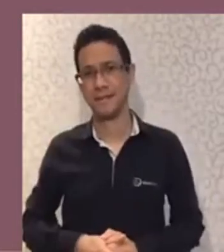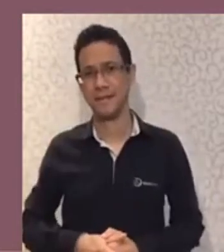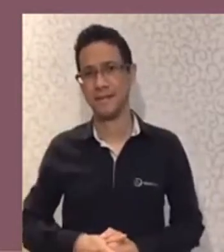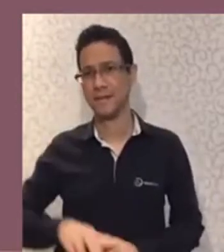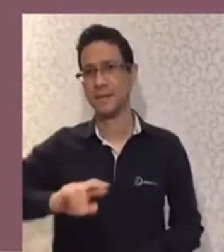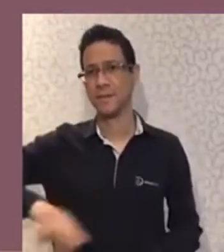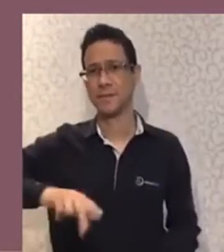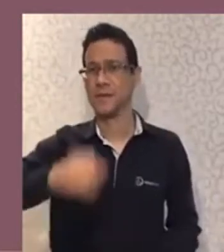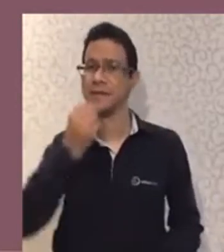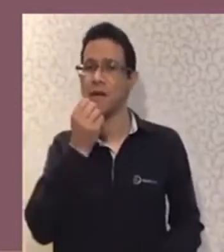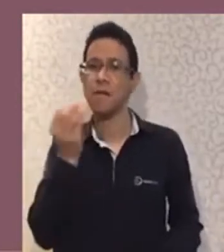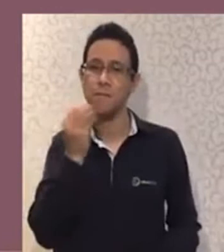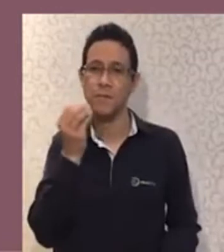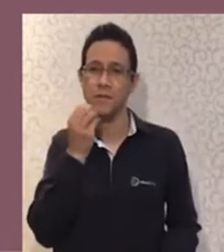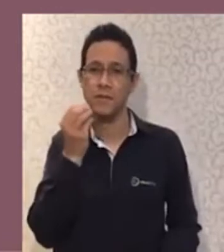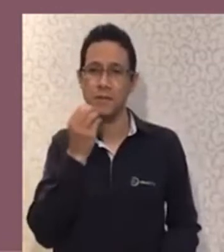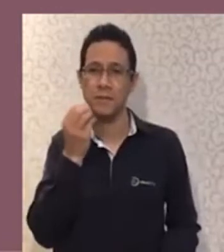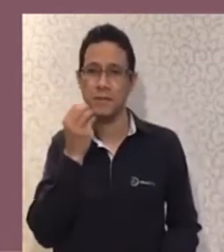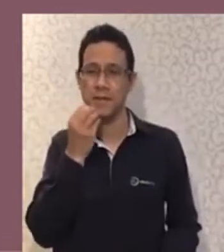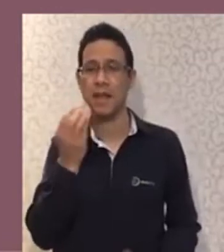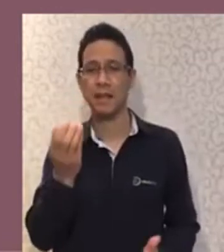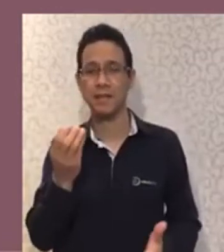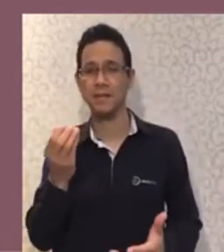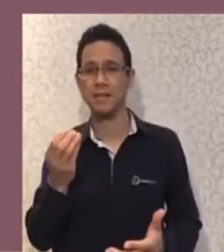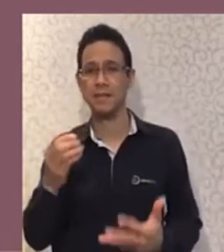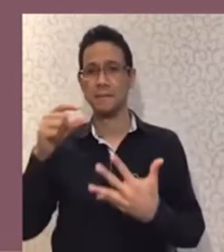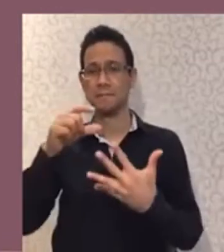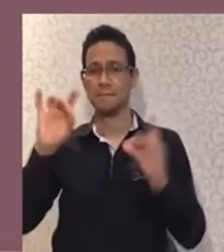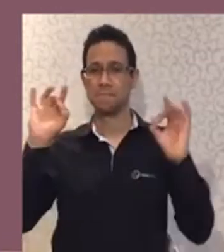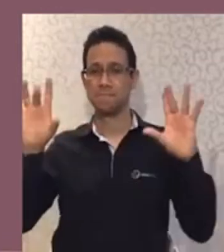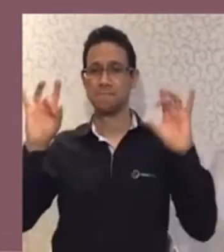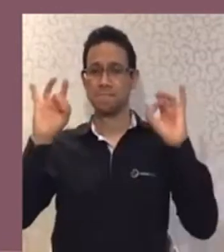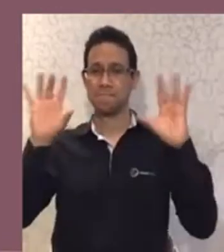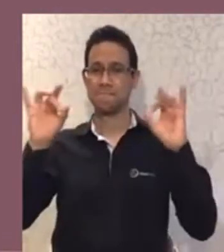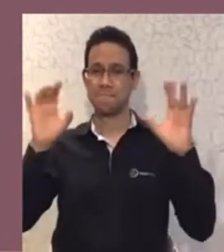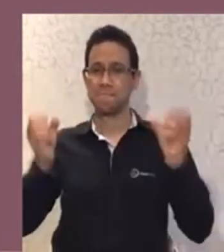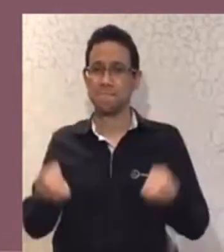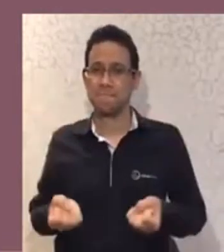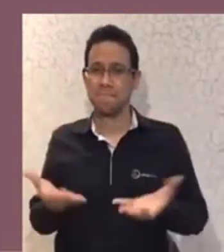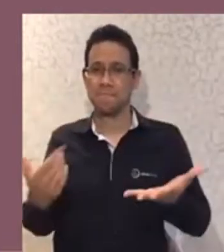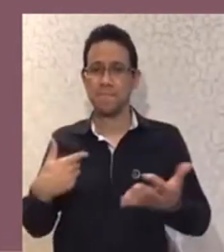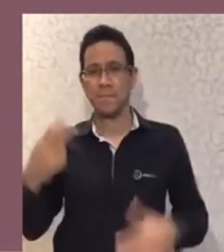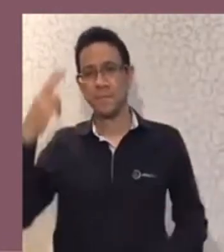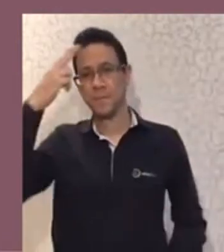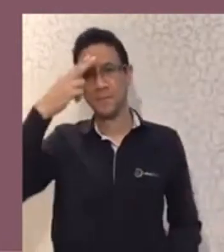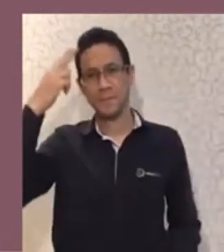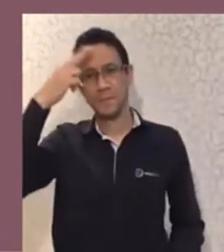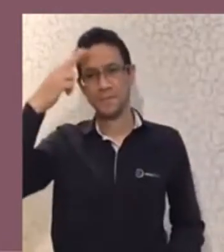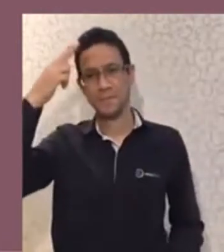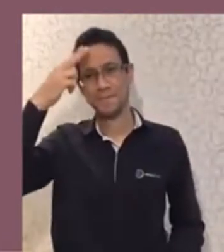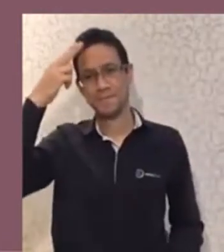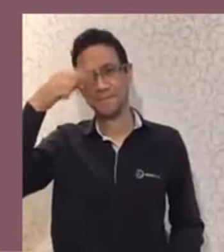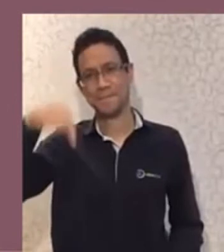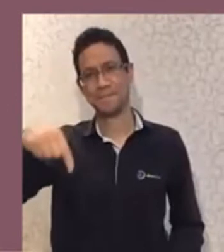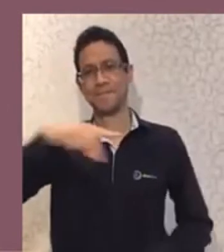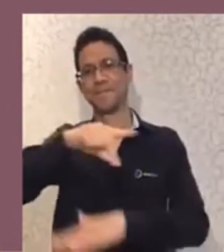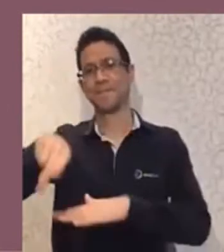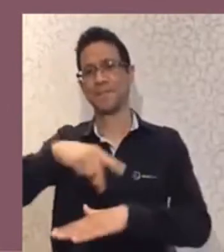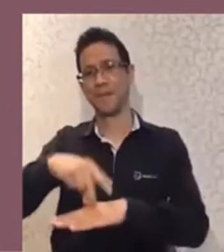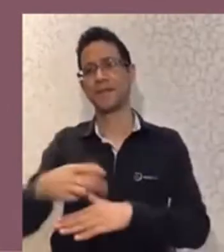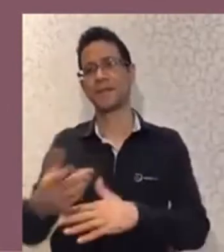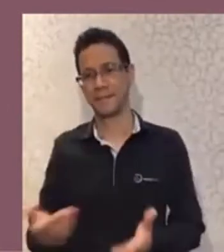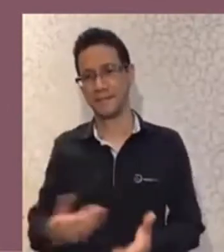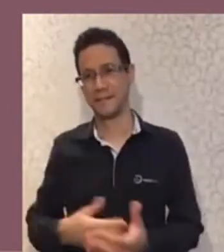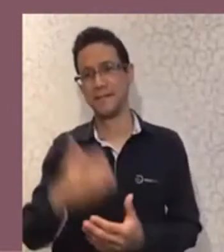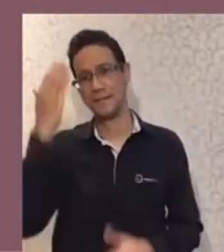A possibilidade de abrir mão de privilégios é ainda uma utopia, assim, no país de hoje, né? A gente entende